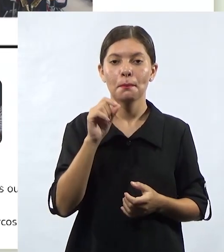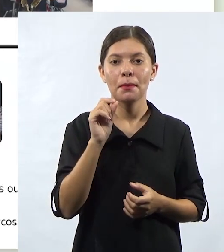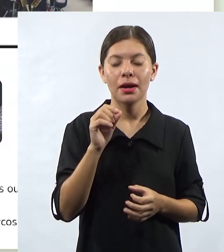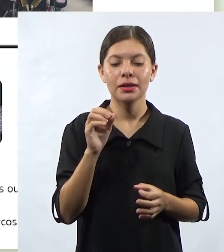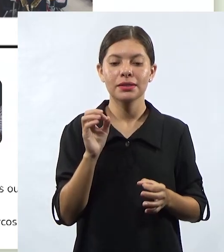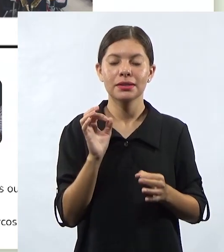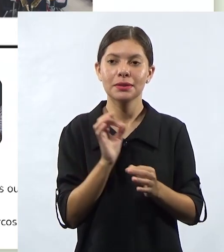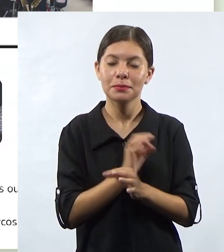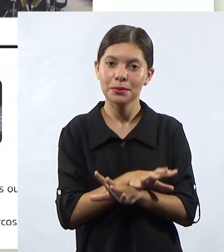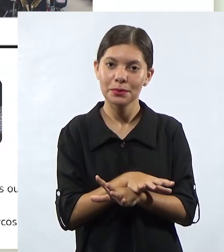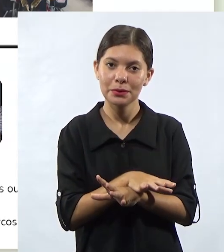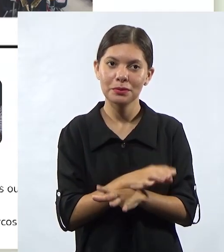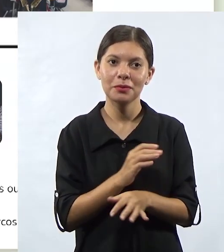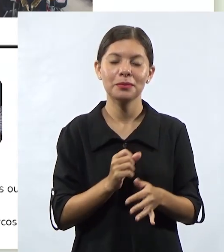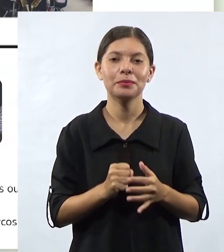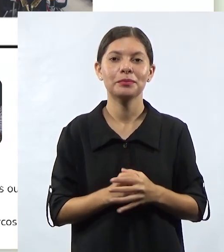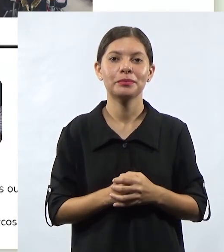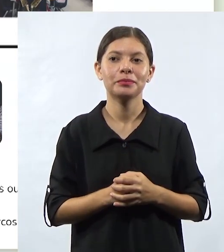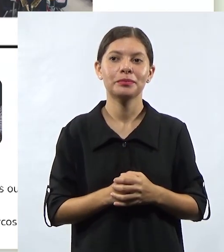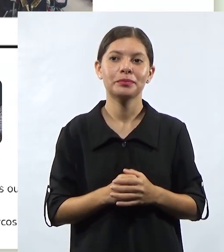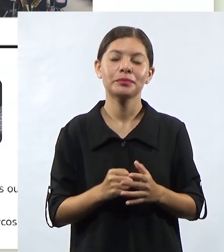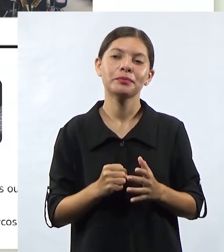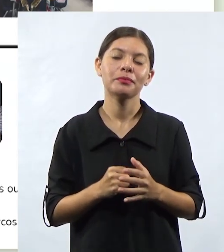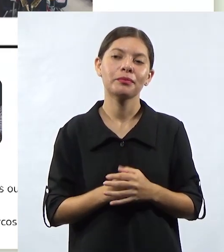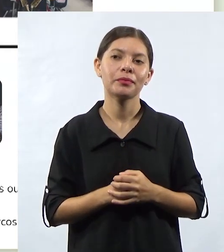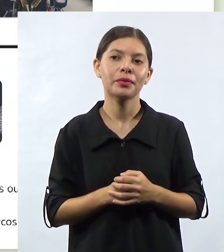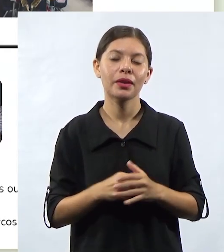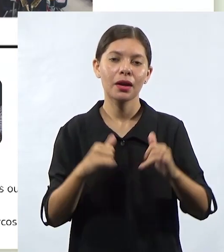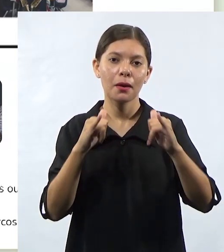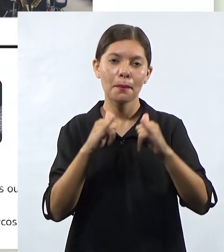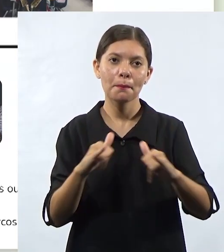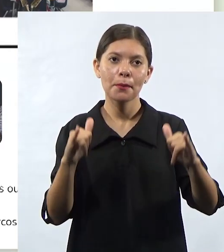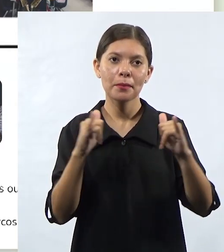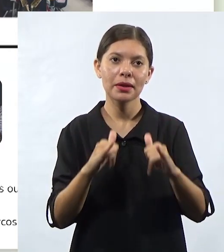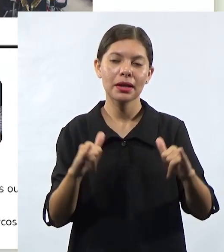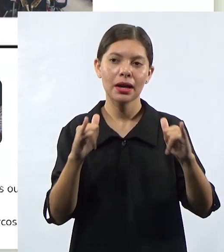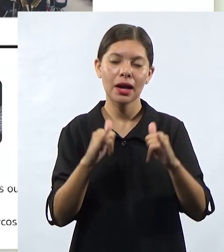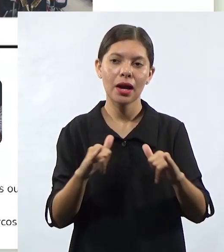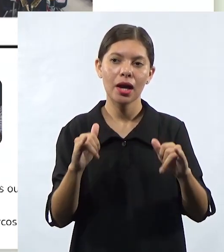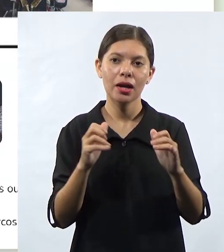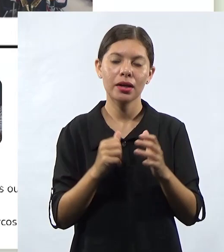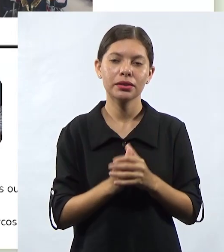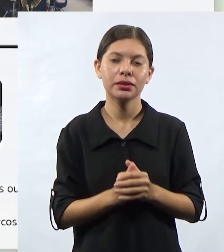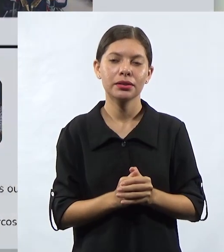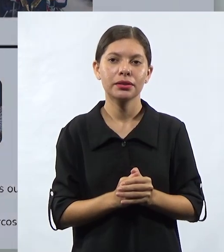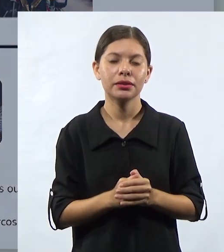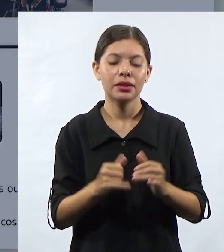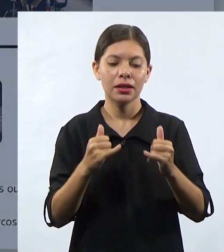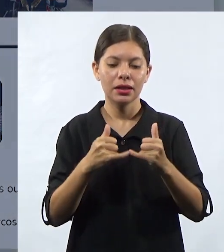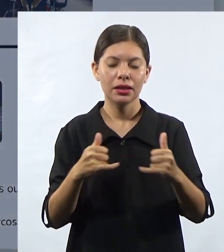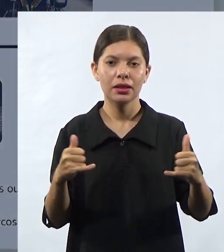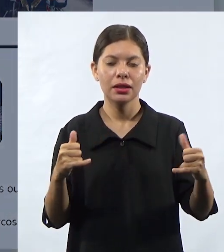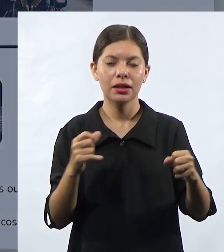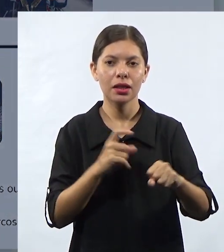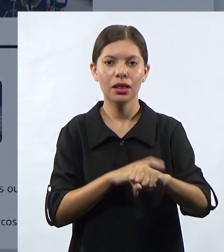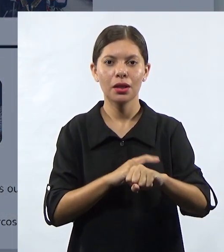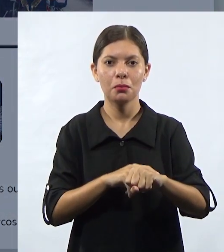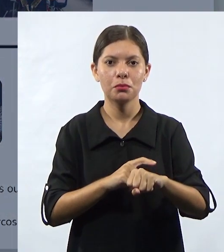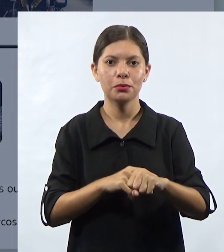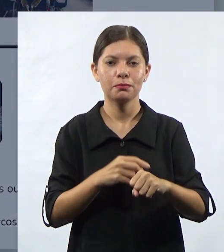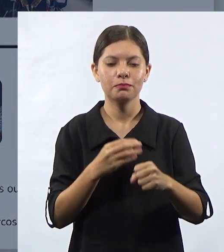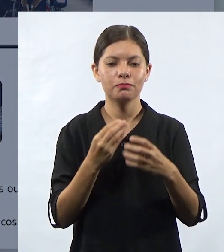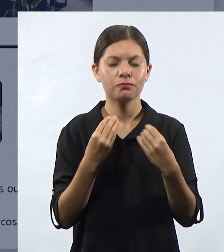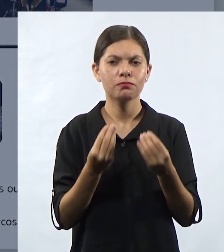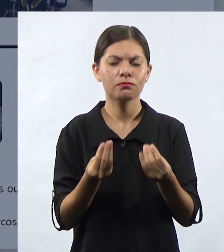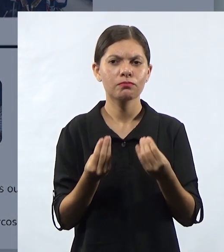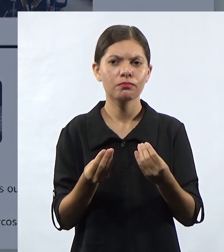mas por último, mas não menos importante, você tem que publicar e compartilhar a sua linha do tempo. Alguns recursos que a gente tem, você pode